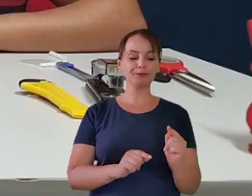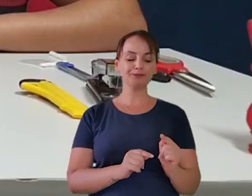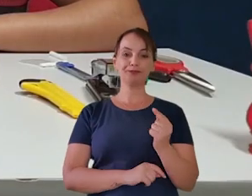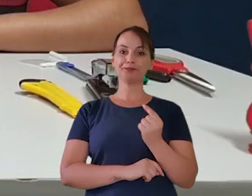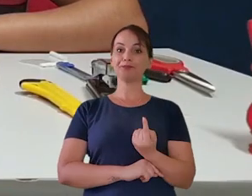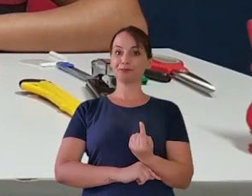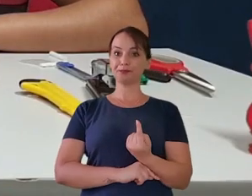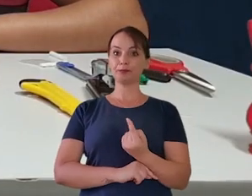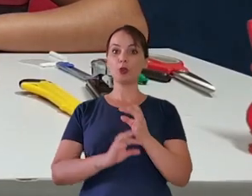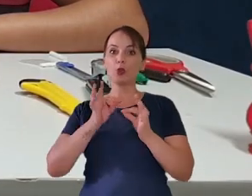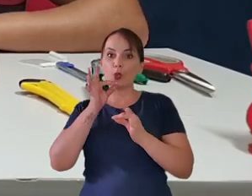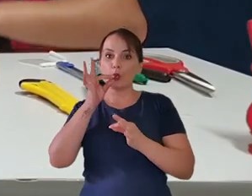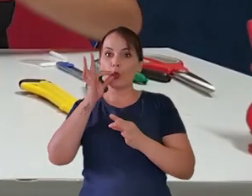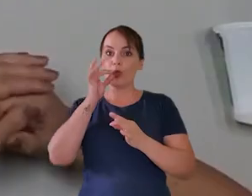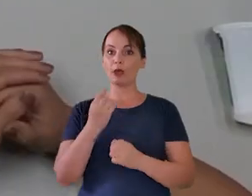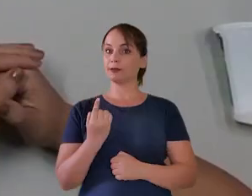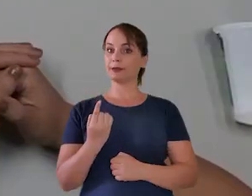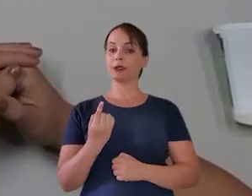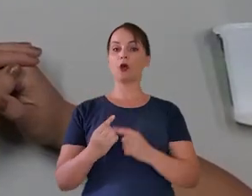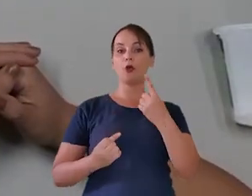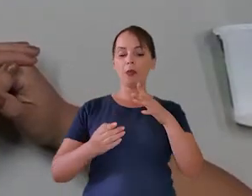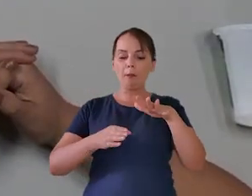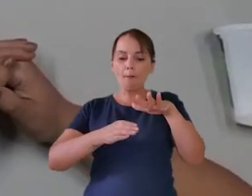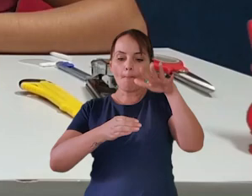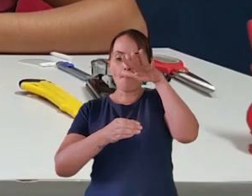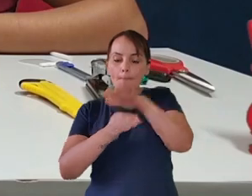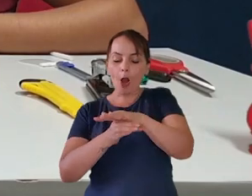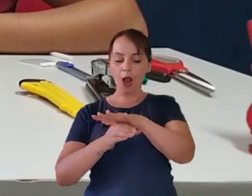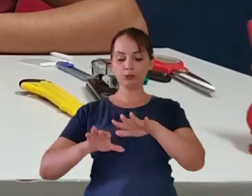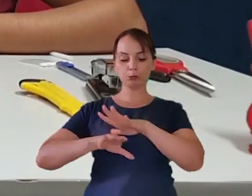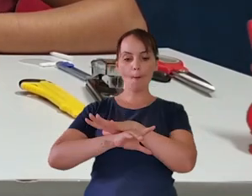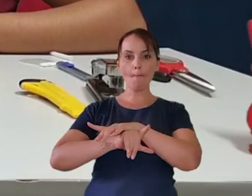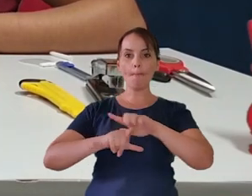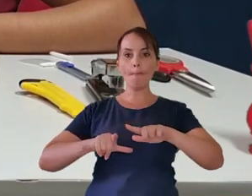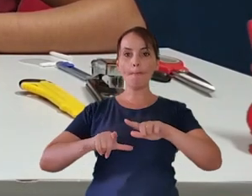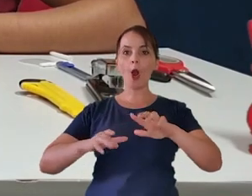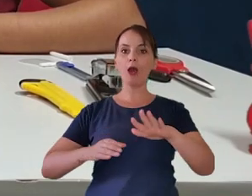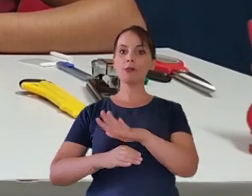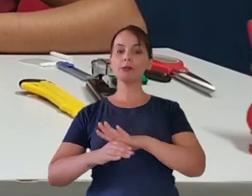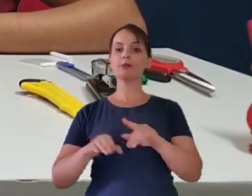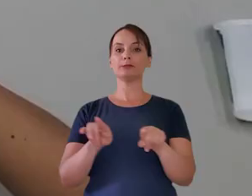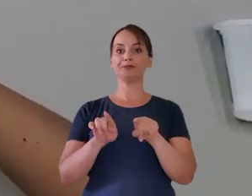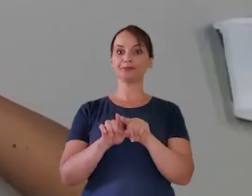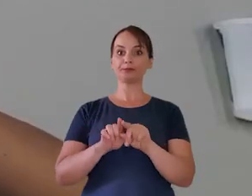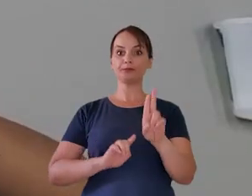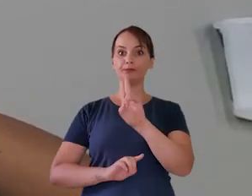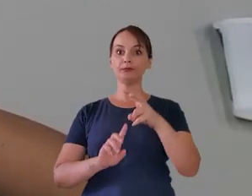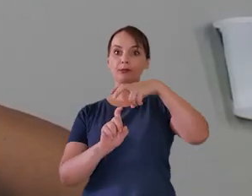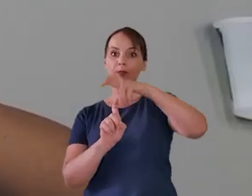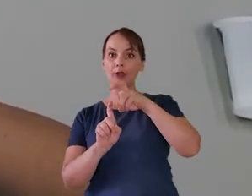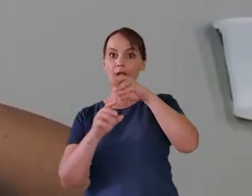1 canudinho e 1 tampa com a superfície lisa. Vamos utilizar uma garrafa PET